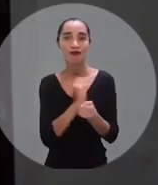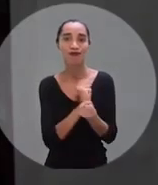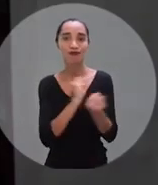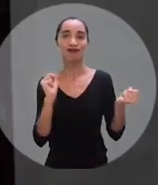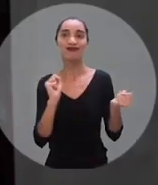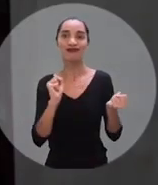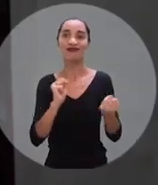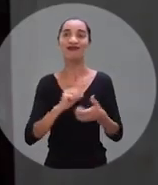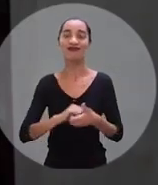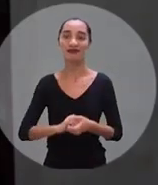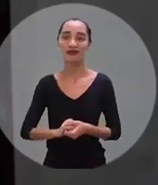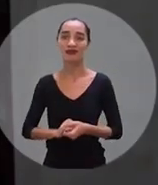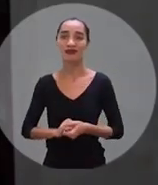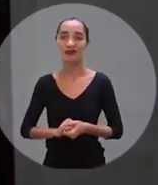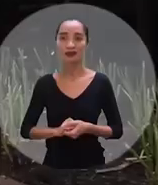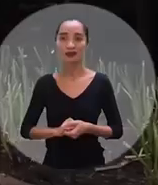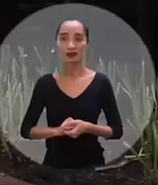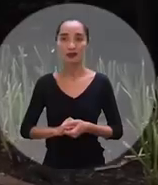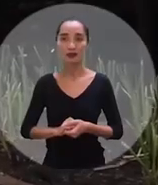Nessa época foi libertado os negros.